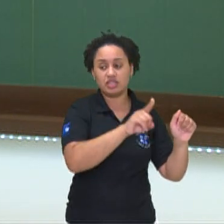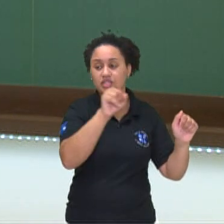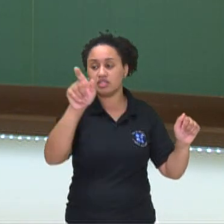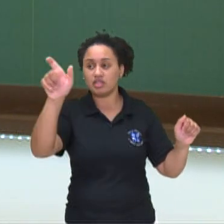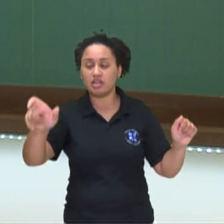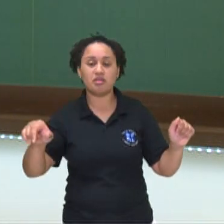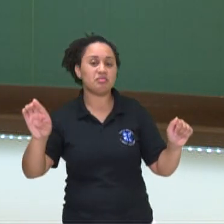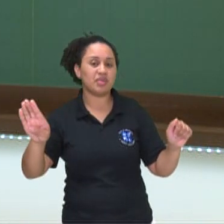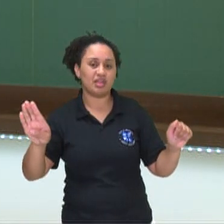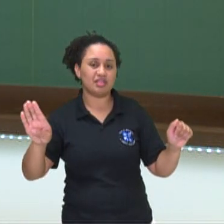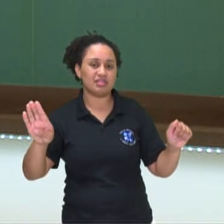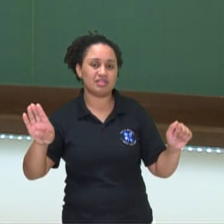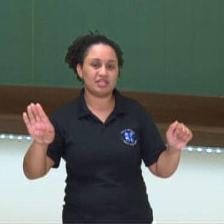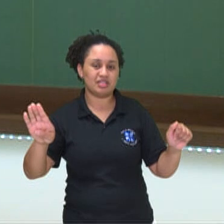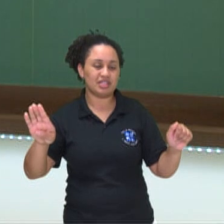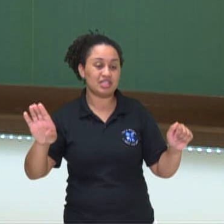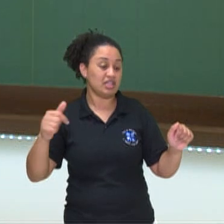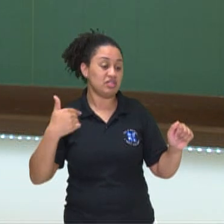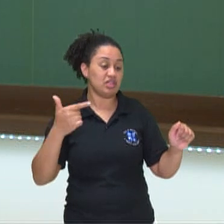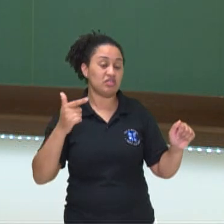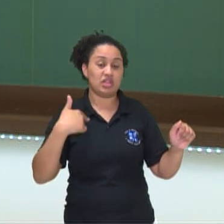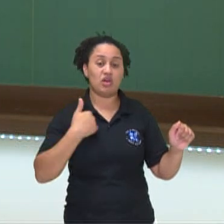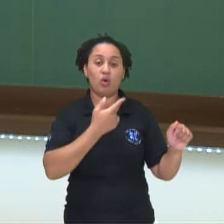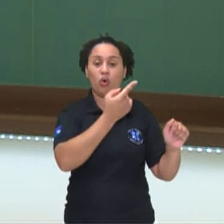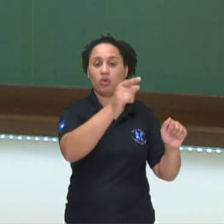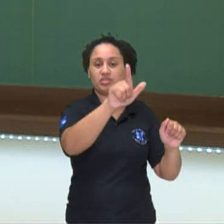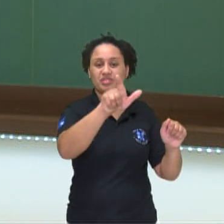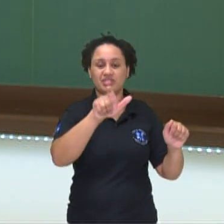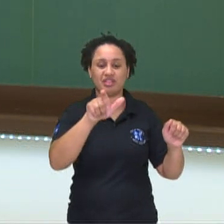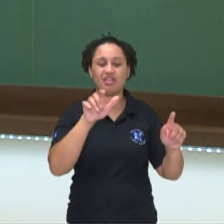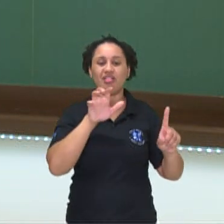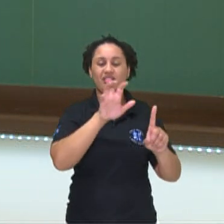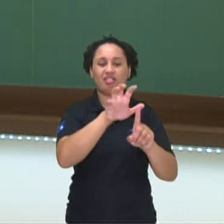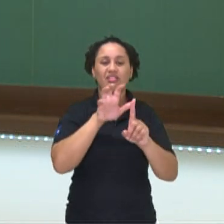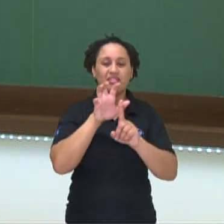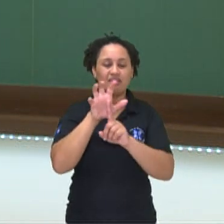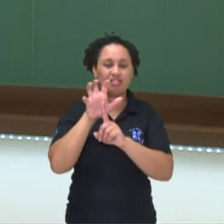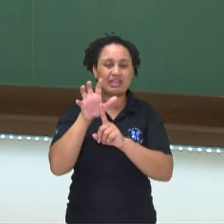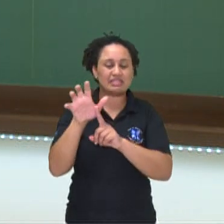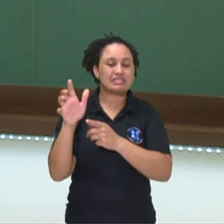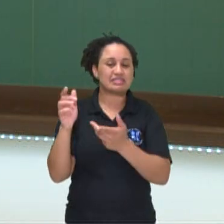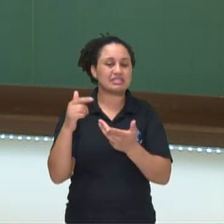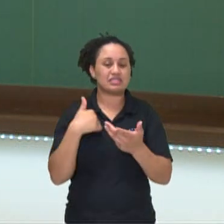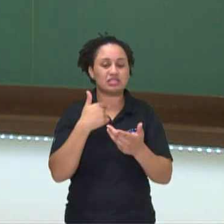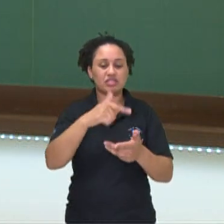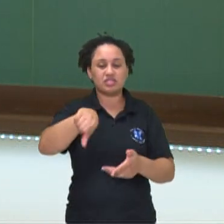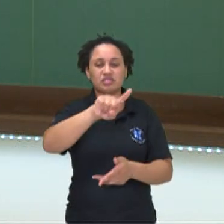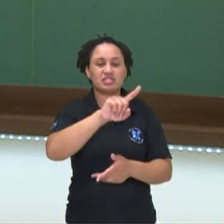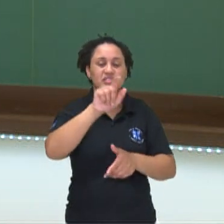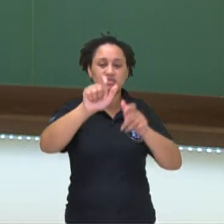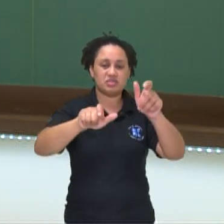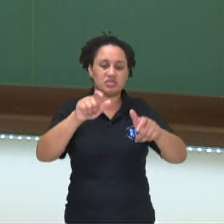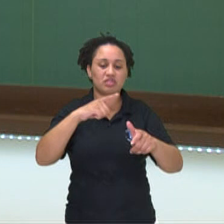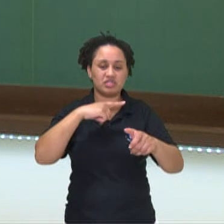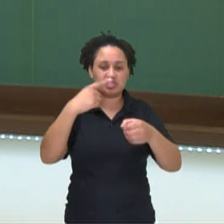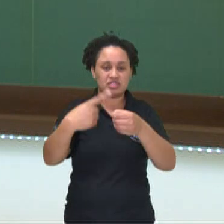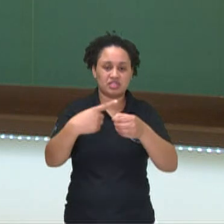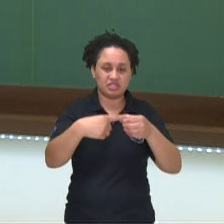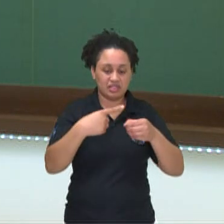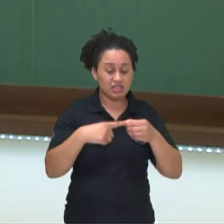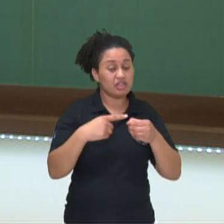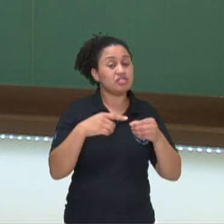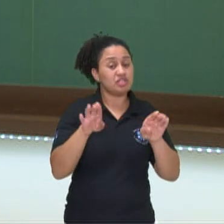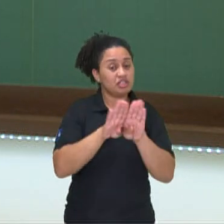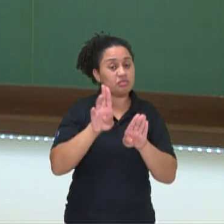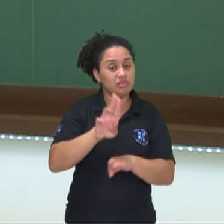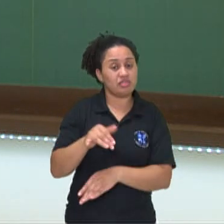pessoa B, sem interferir diretamente na comunicação entre as outras 98 pessoas que dispunham do